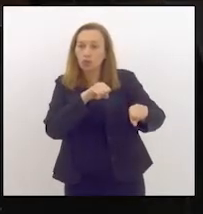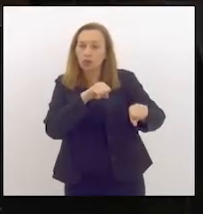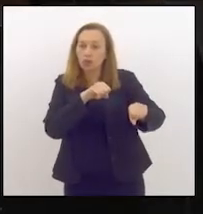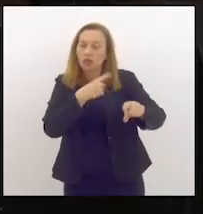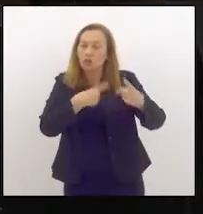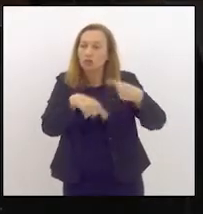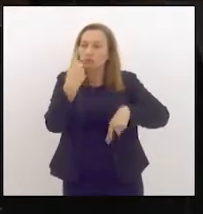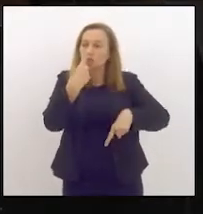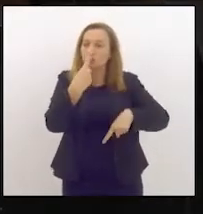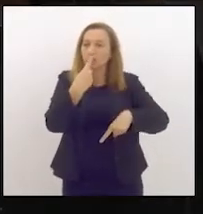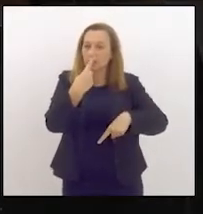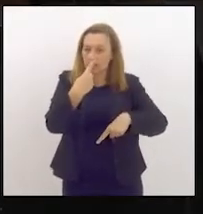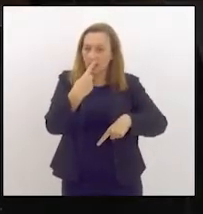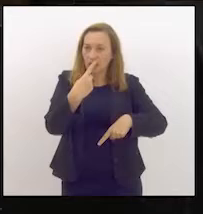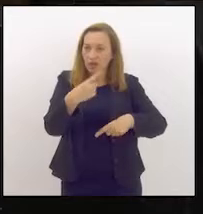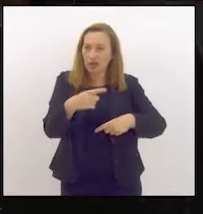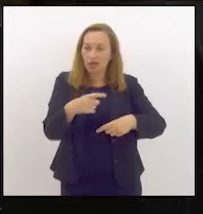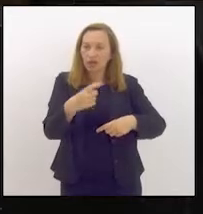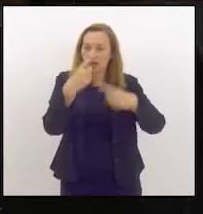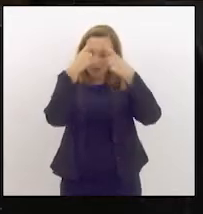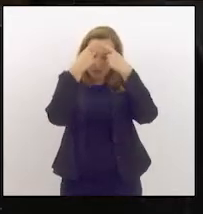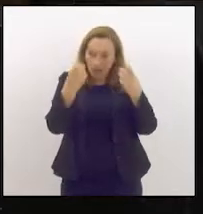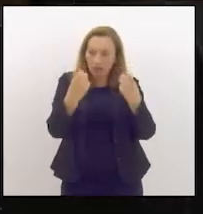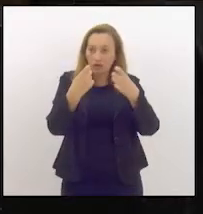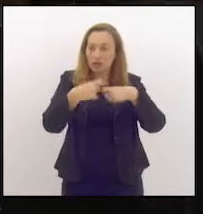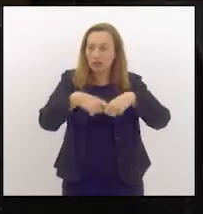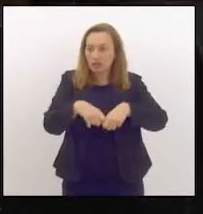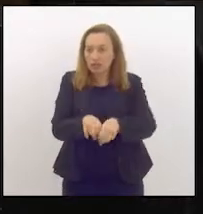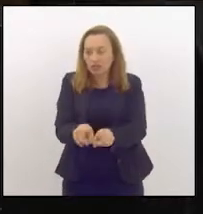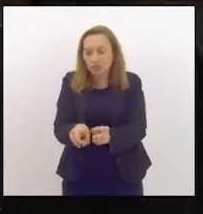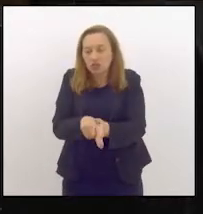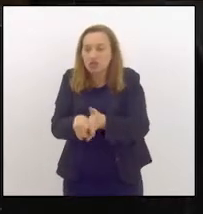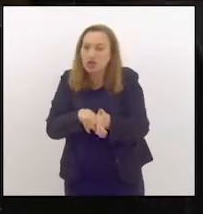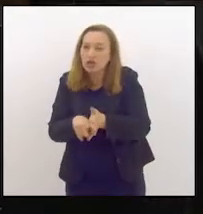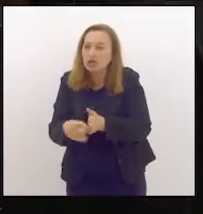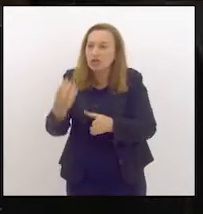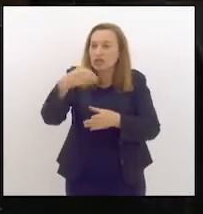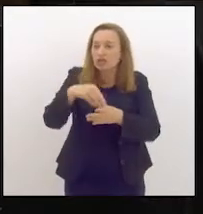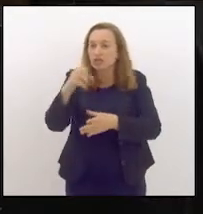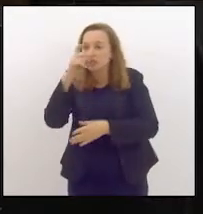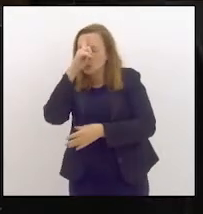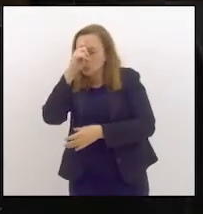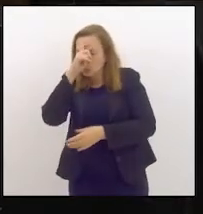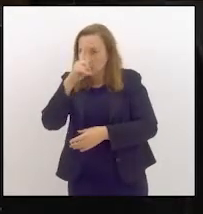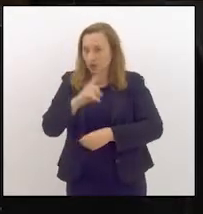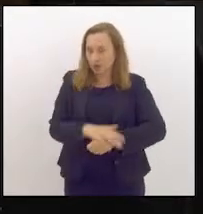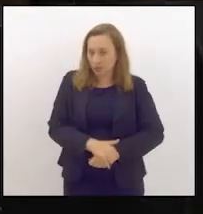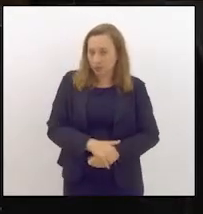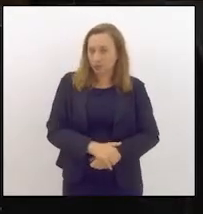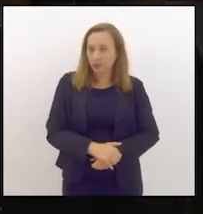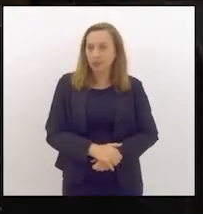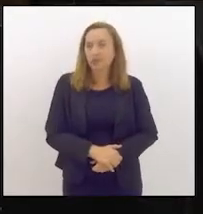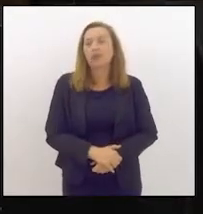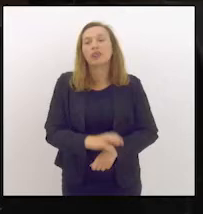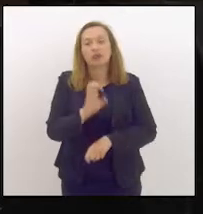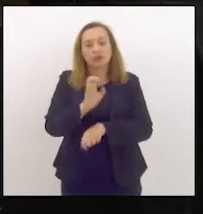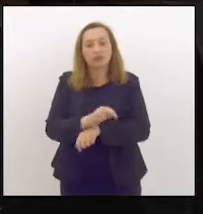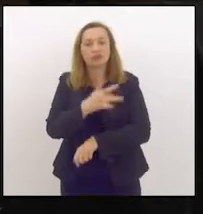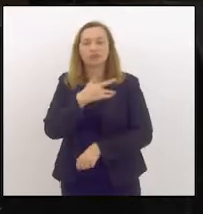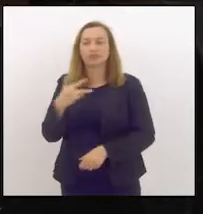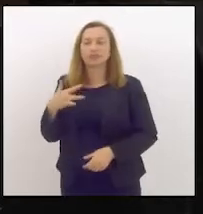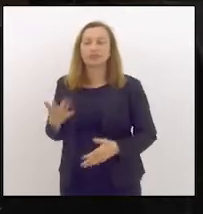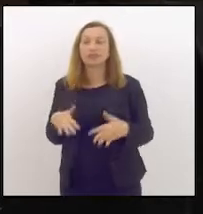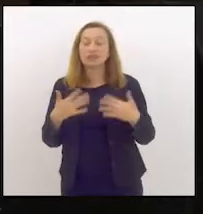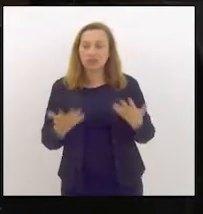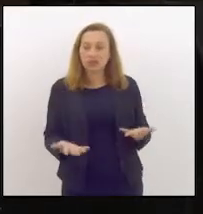superar a lógica de violência obstétrica dentro dos hospitais no âmbito da rede estadual de